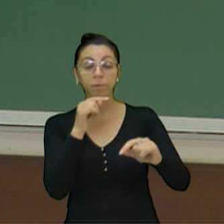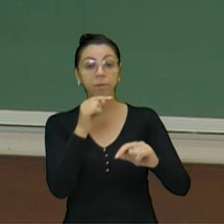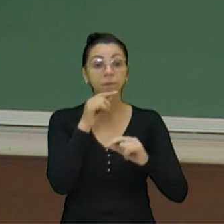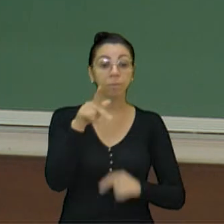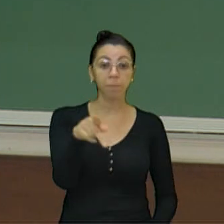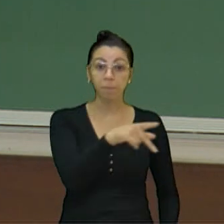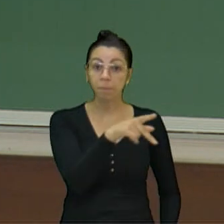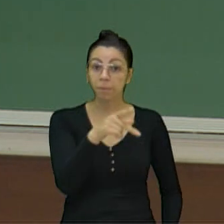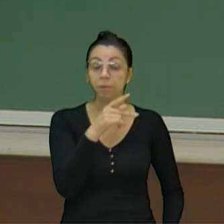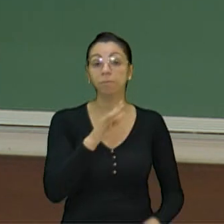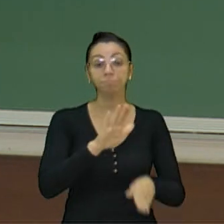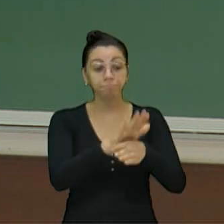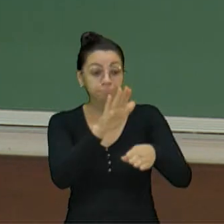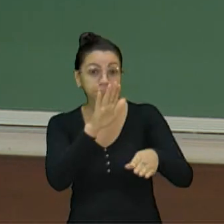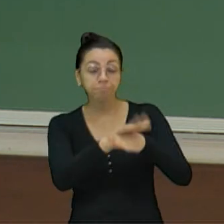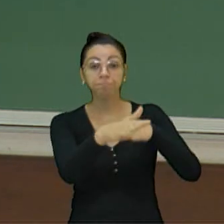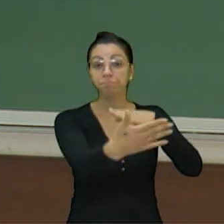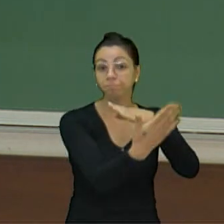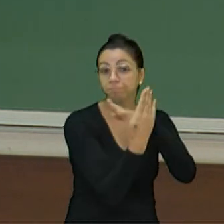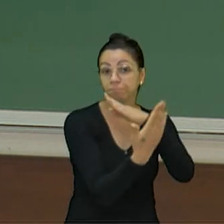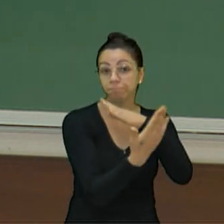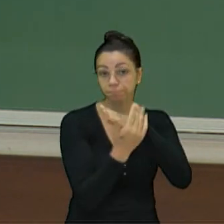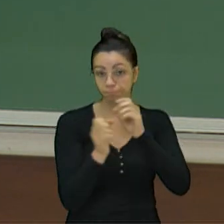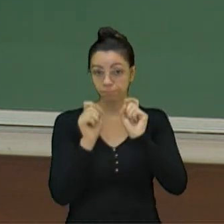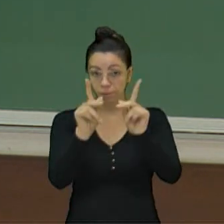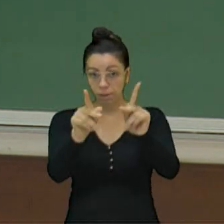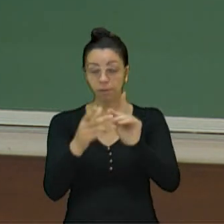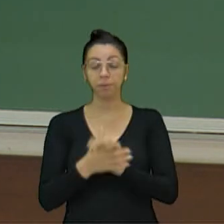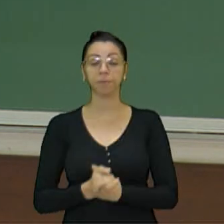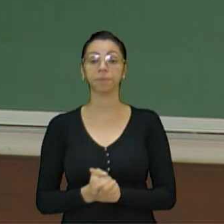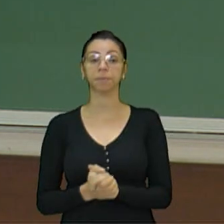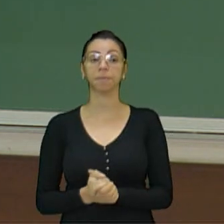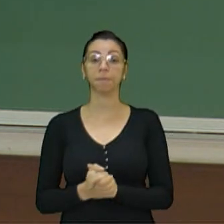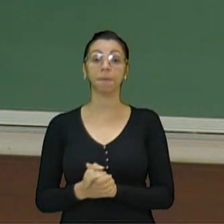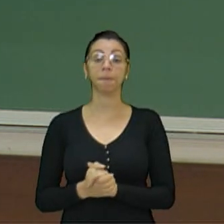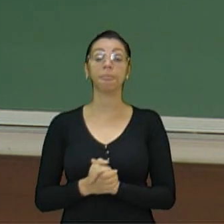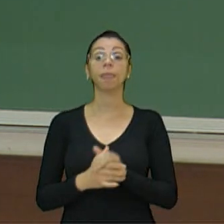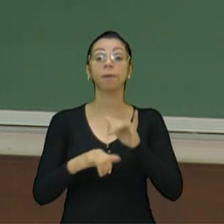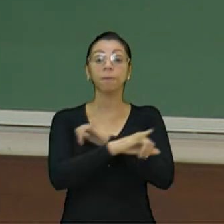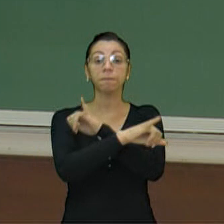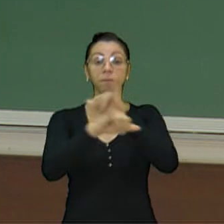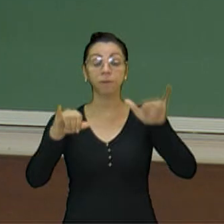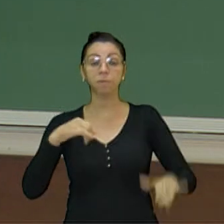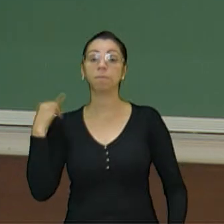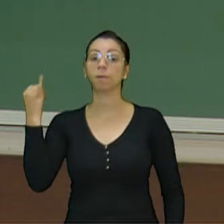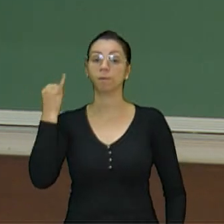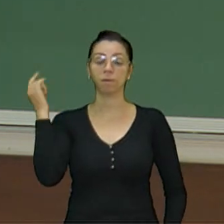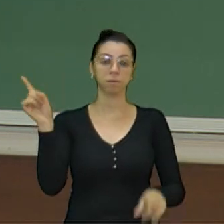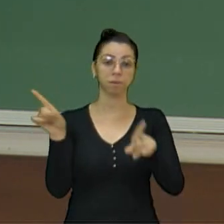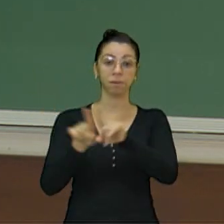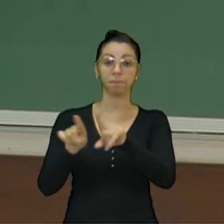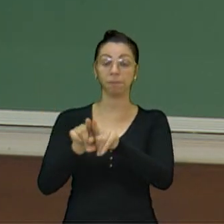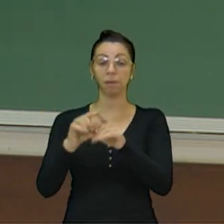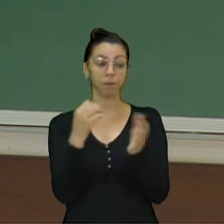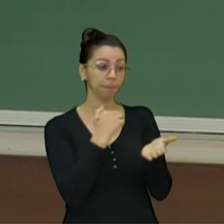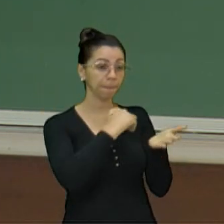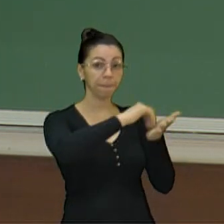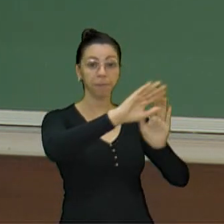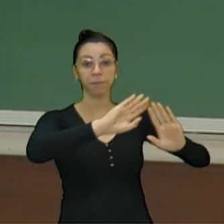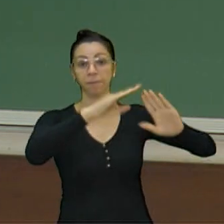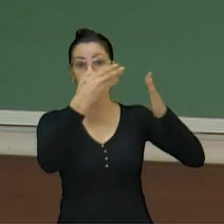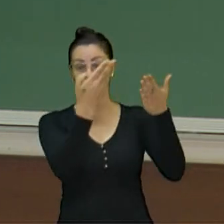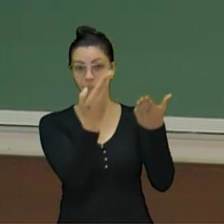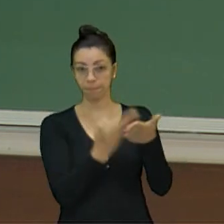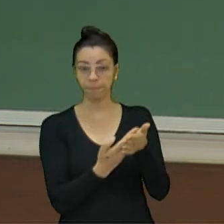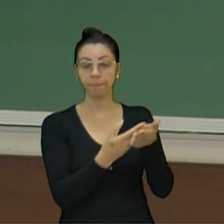precisar, beleza? E outro recado importante também que está aqui, ó. Entrar em contato com a escola para pegar material, para poder entregar material,